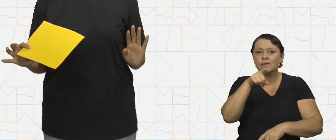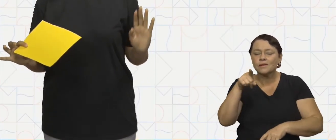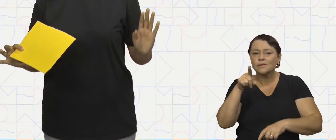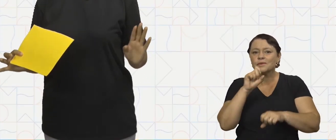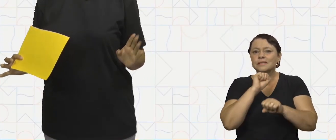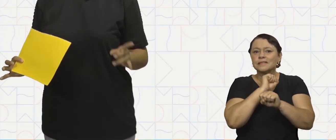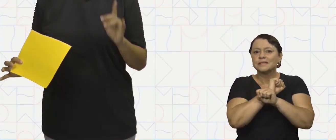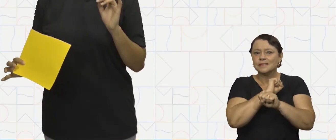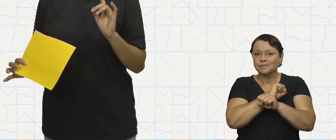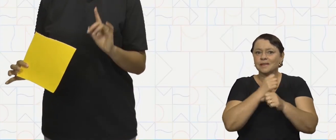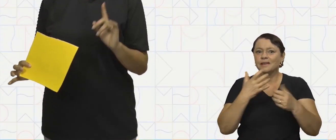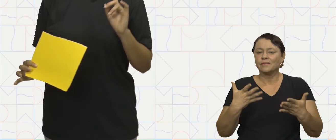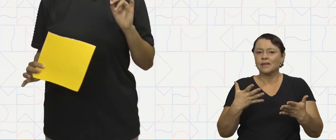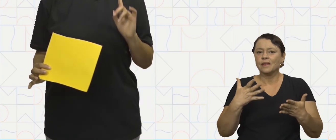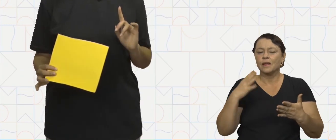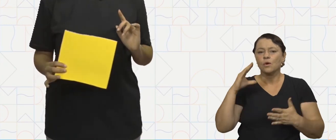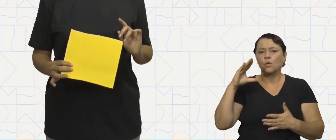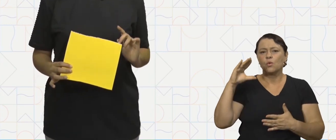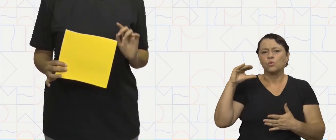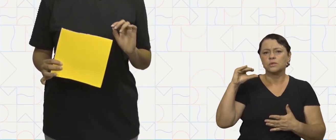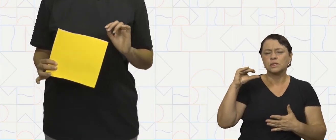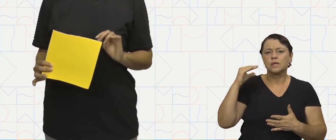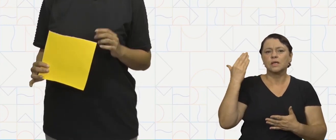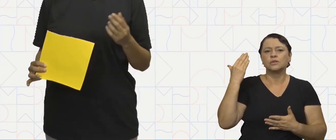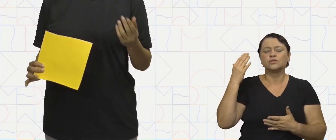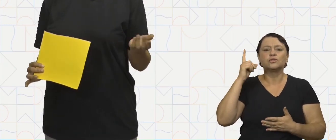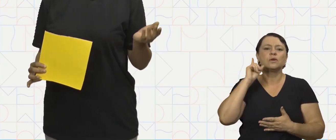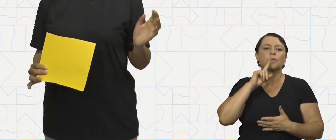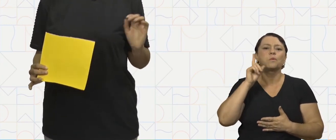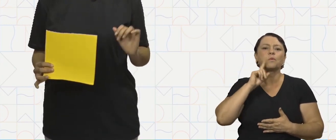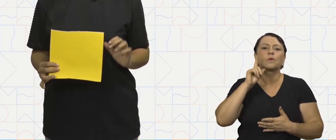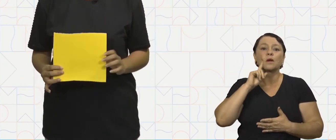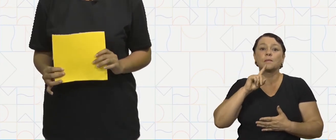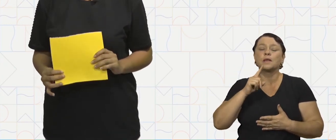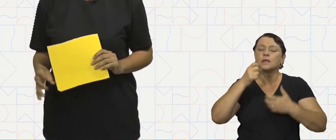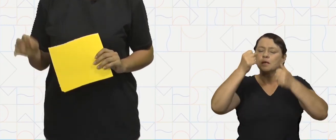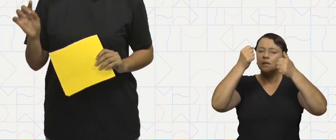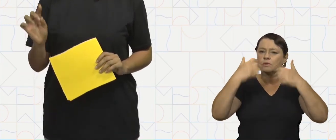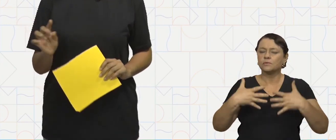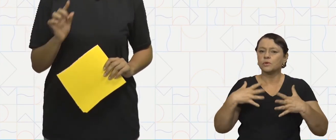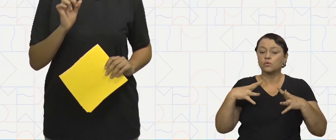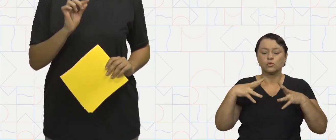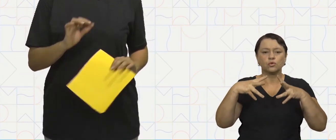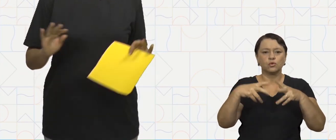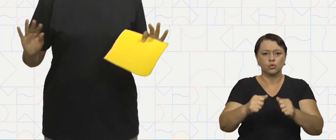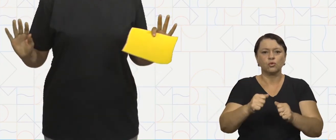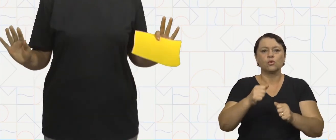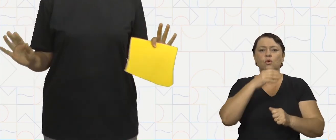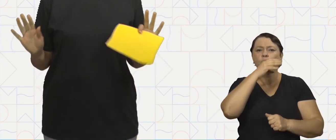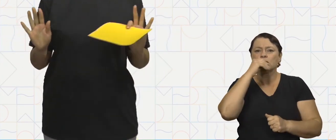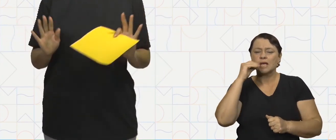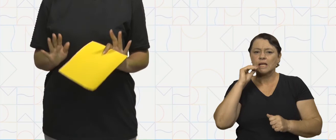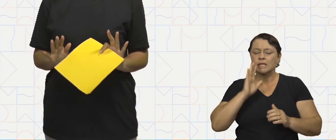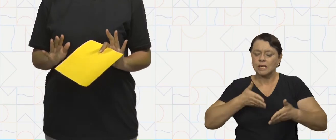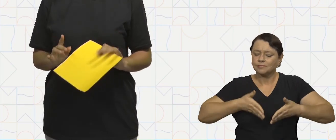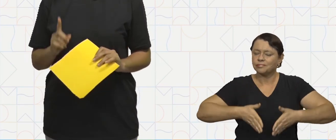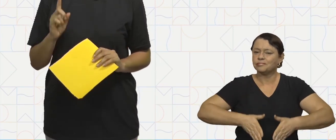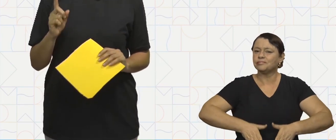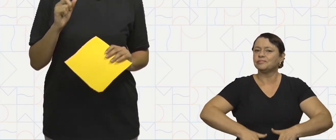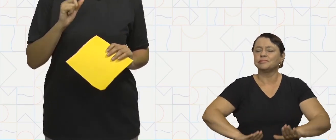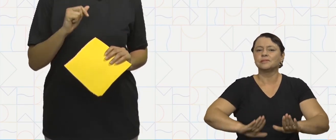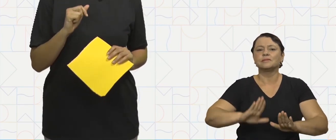esperavam. Afinal, como disse uma vez o cientista americano Carl Edward Sagan, toda criança já nasce